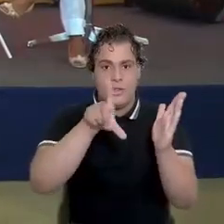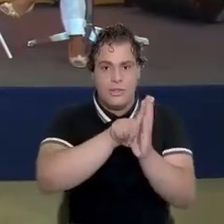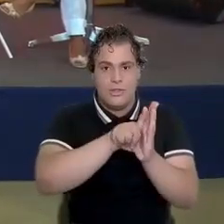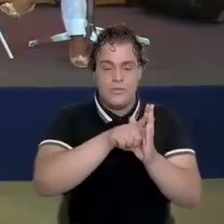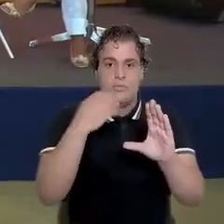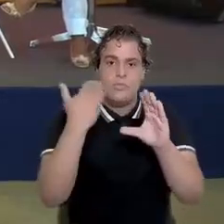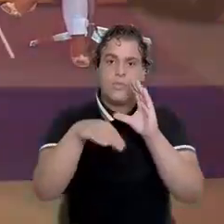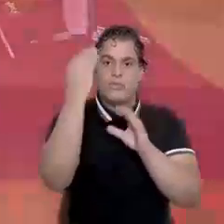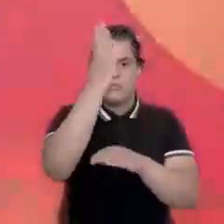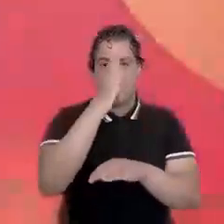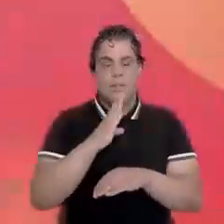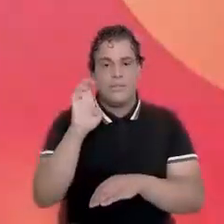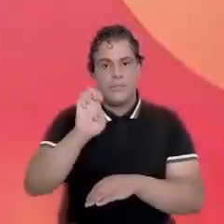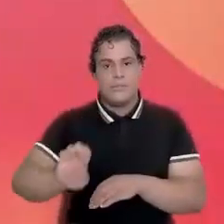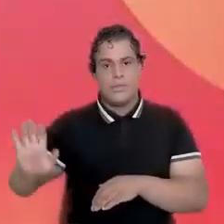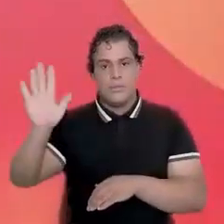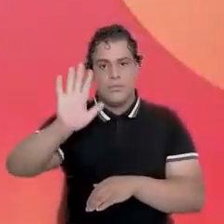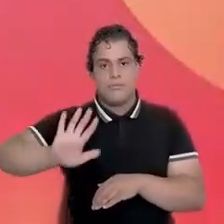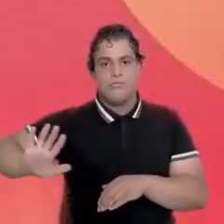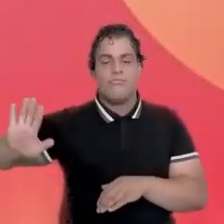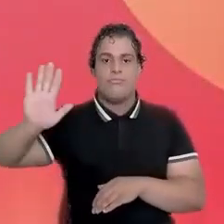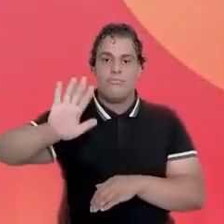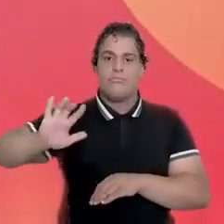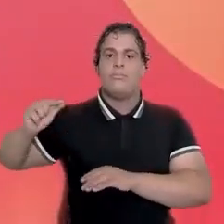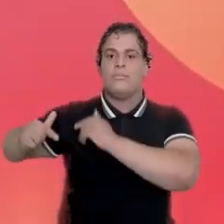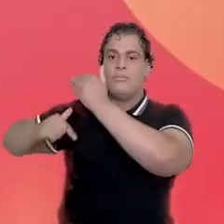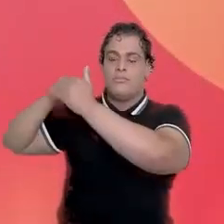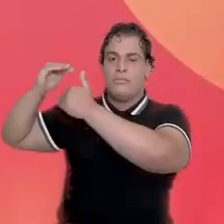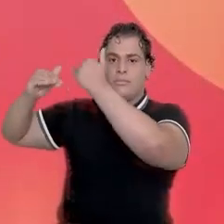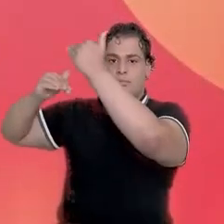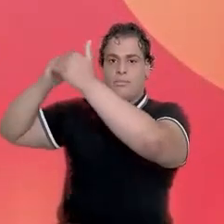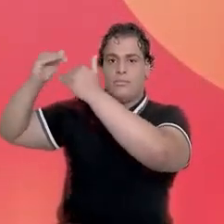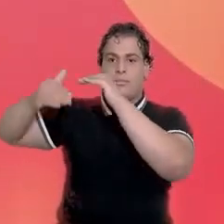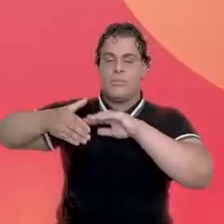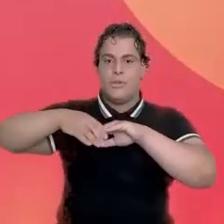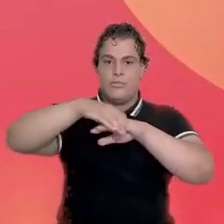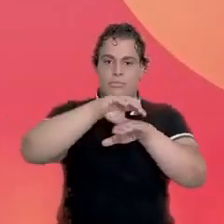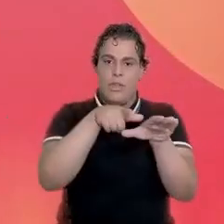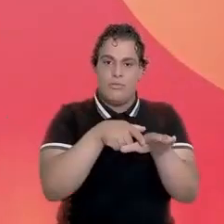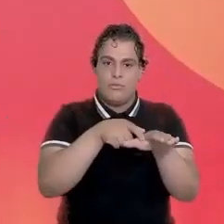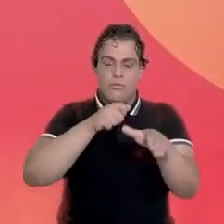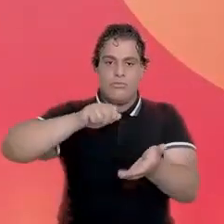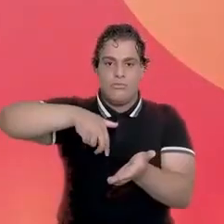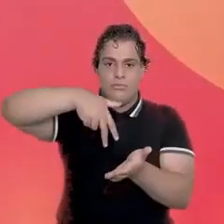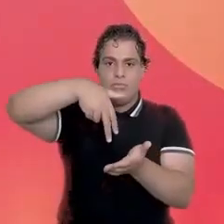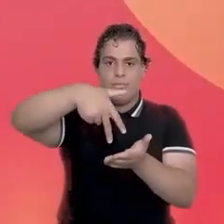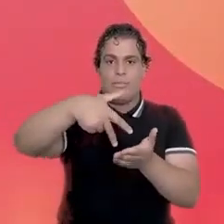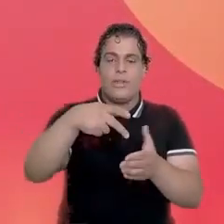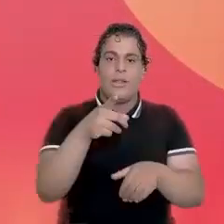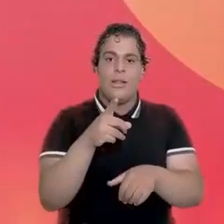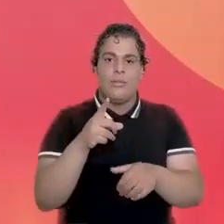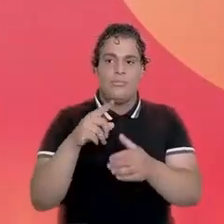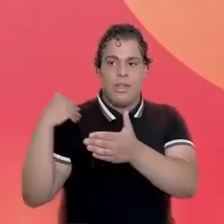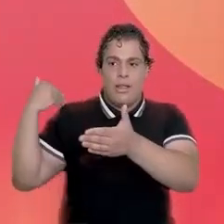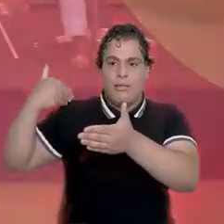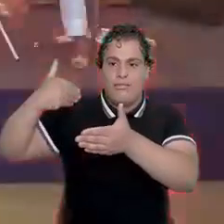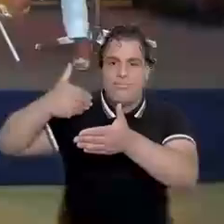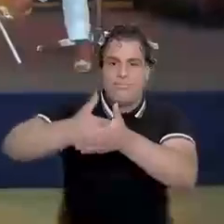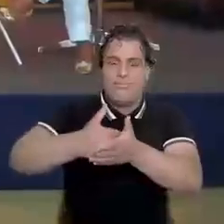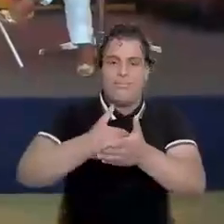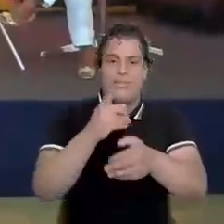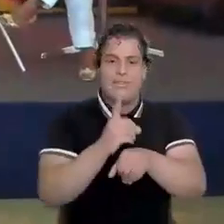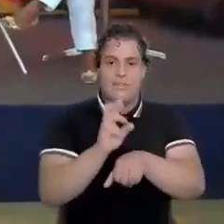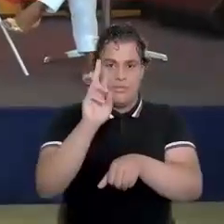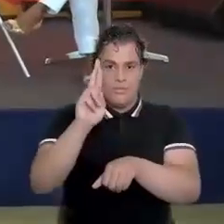horizontais em tons de azul e branco. Leva no pescoço o crachá dos participantes do evento. A quarta e última pessoa sentada é